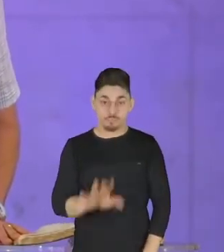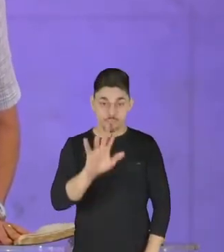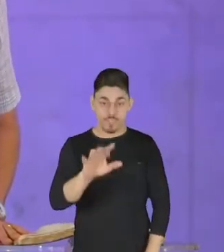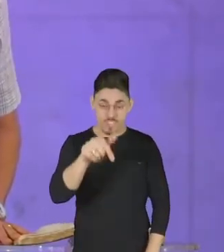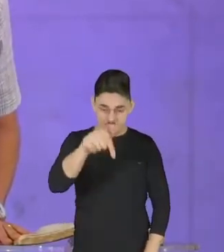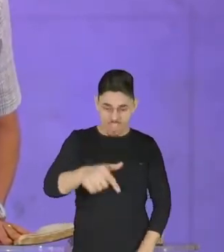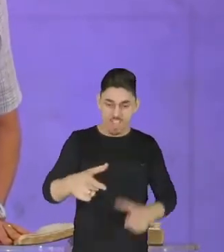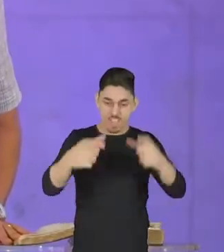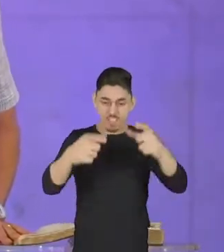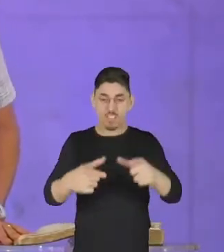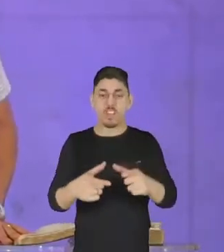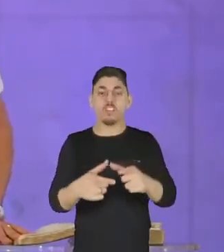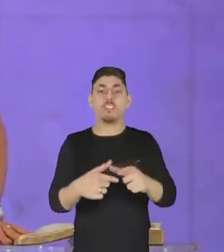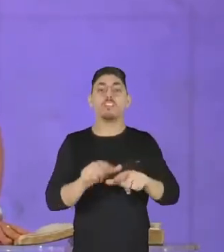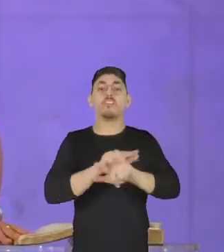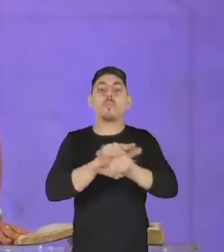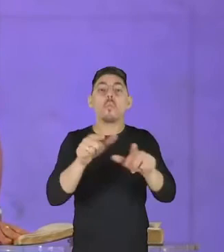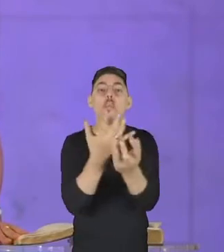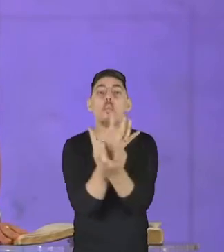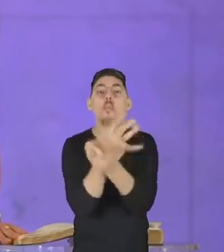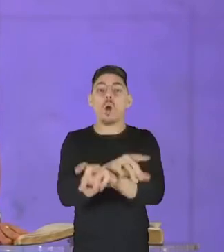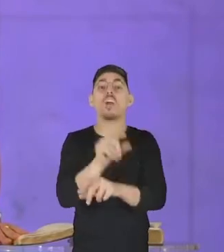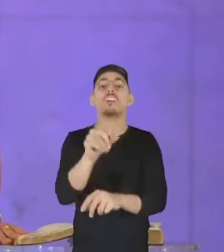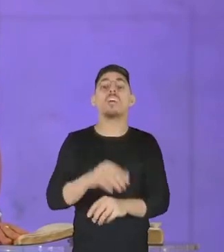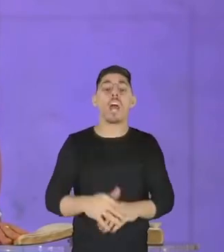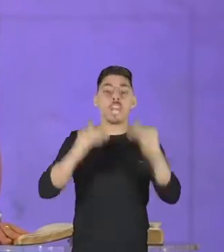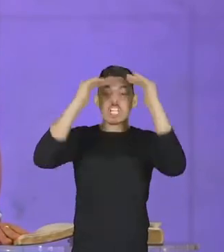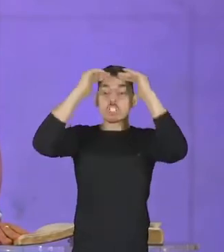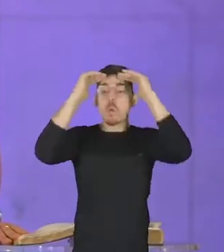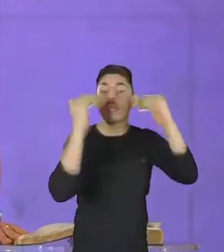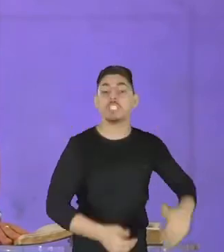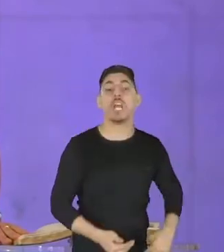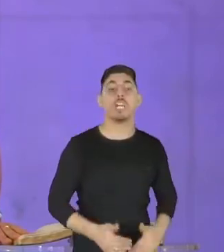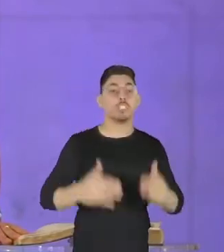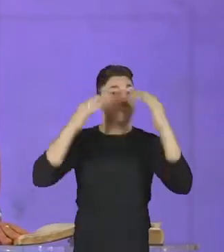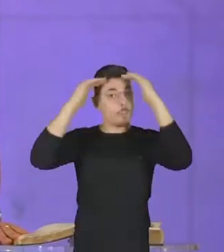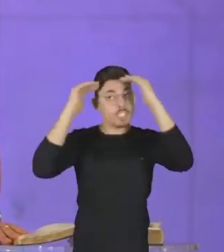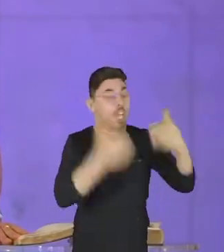é um deserto da desobediência. Não são todos